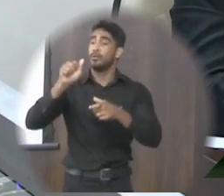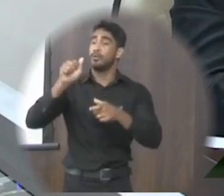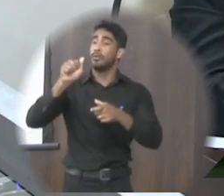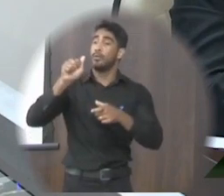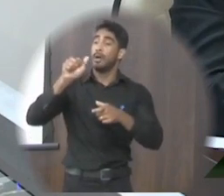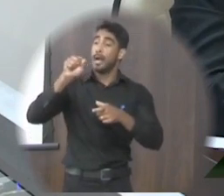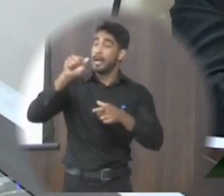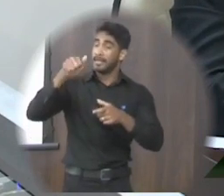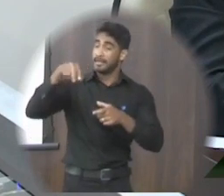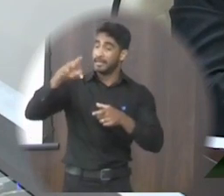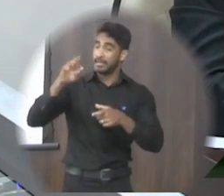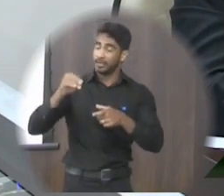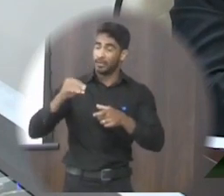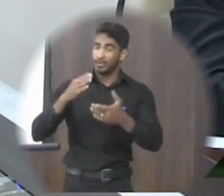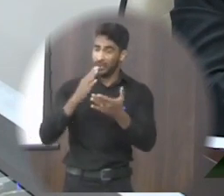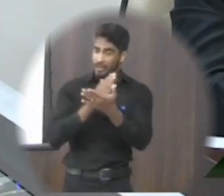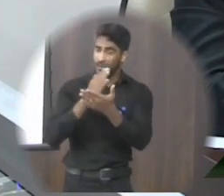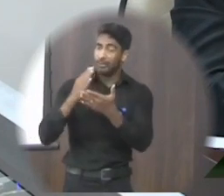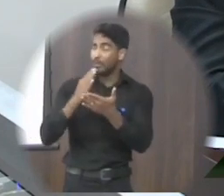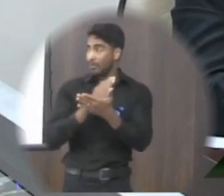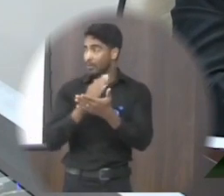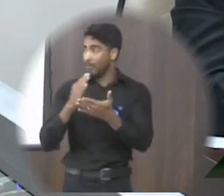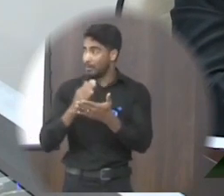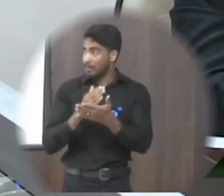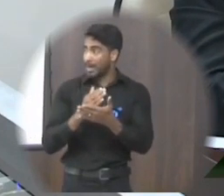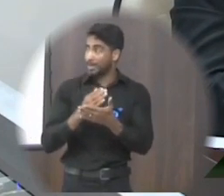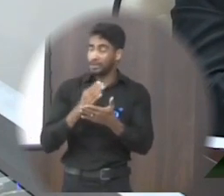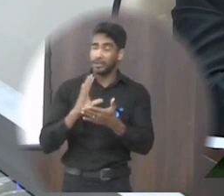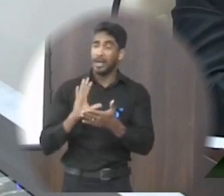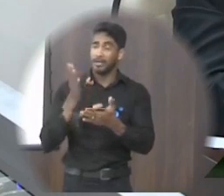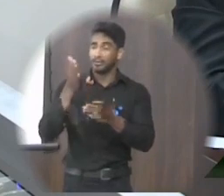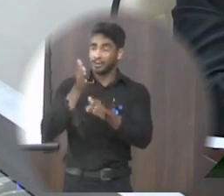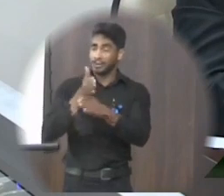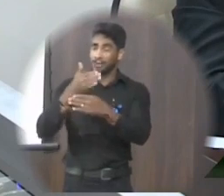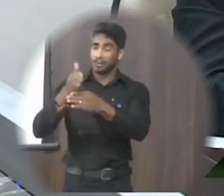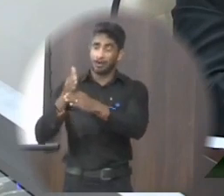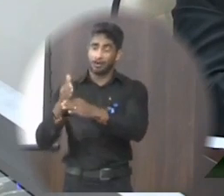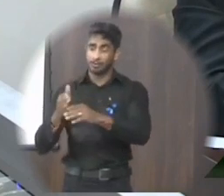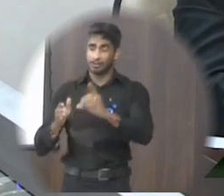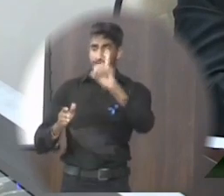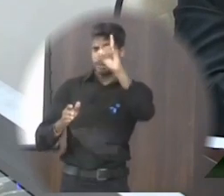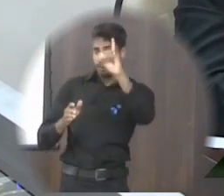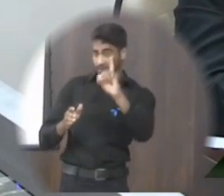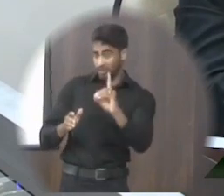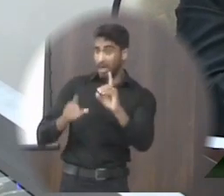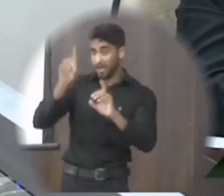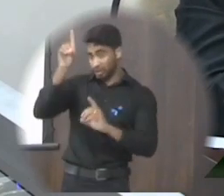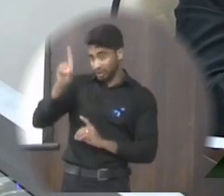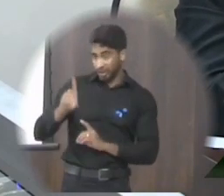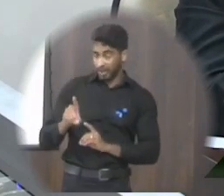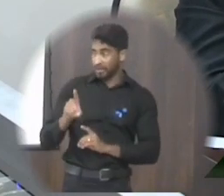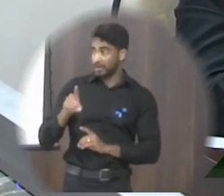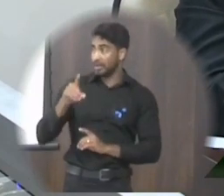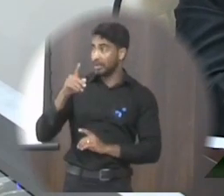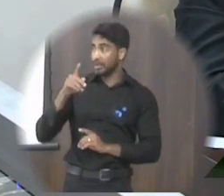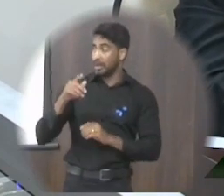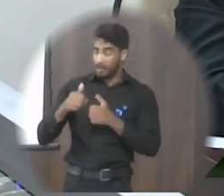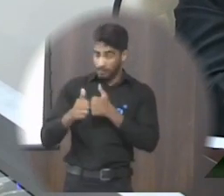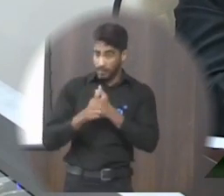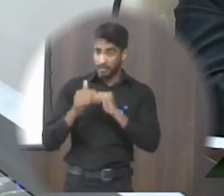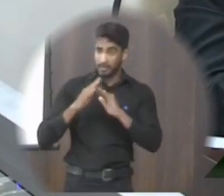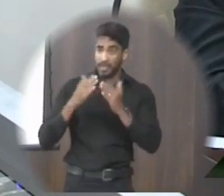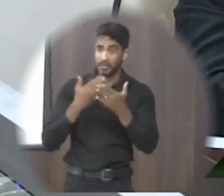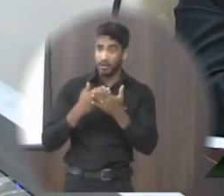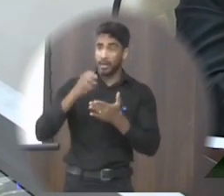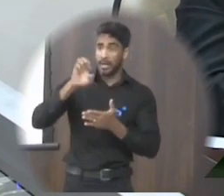que está já acontecendo obras. Porém, a parte direita, após a escola